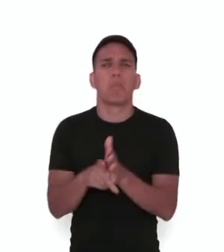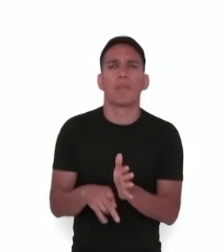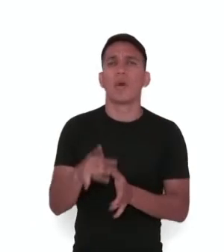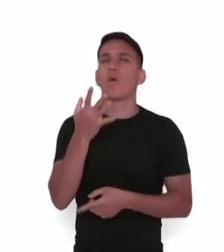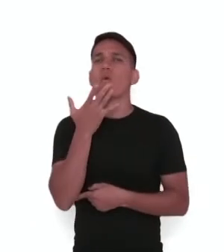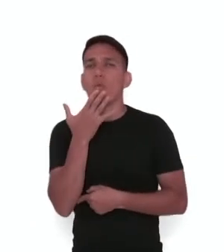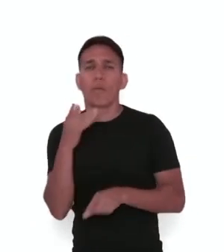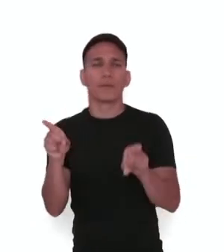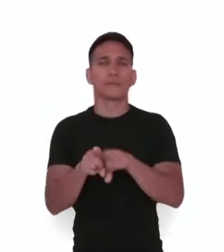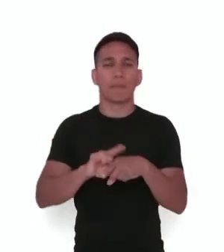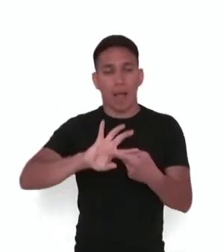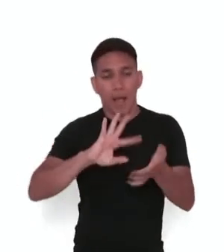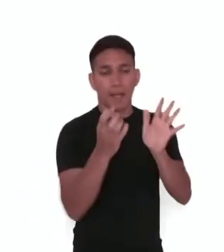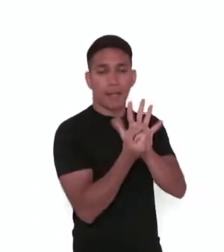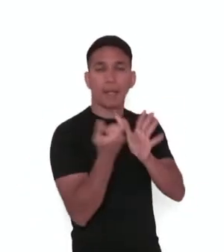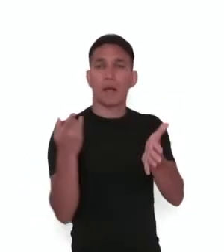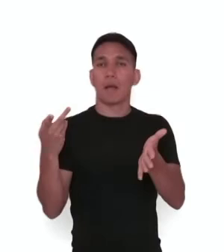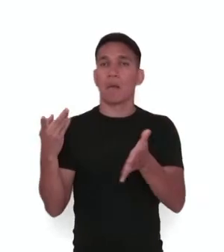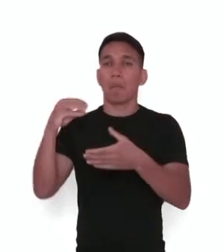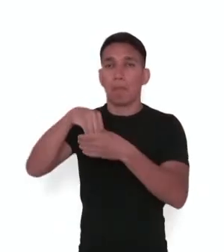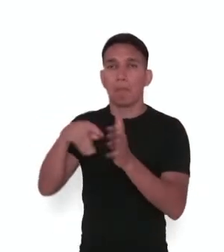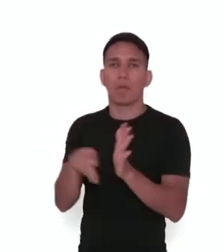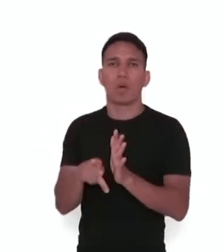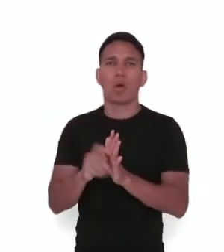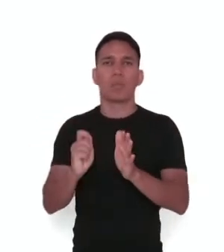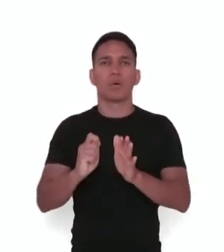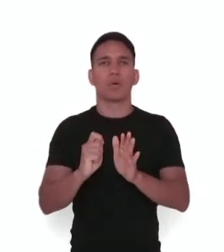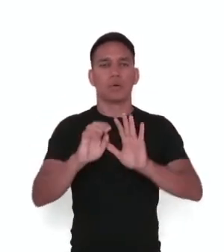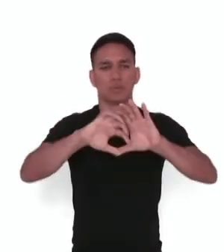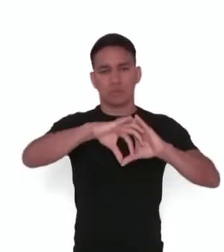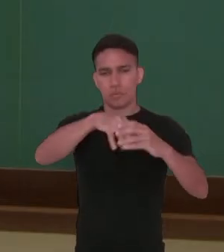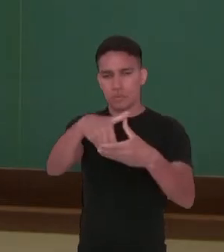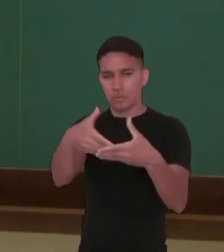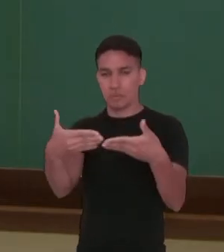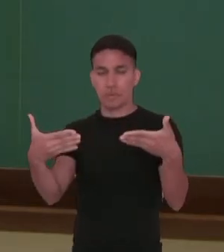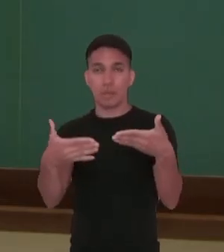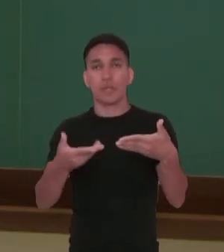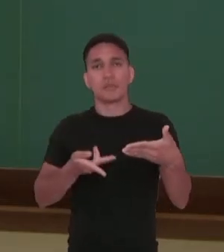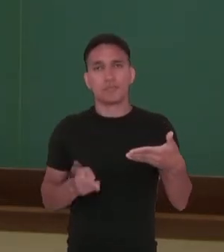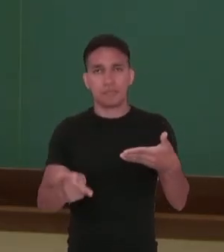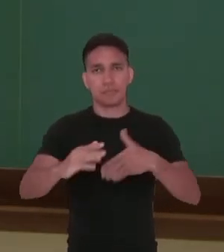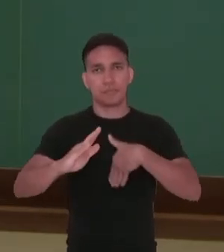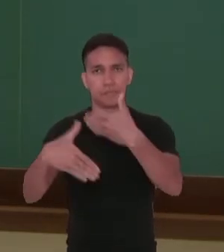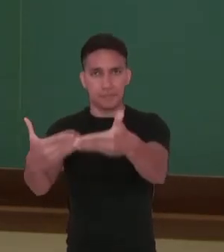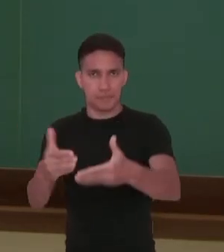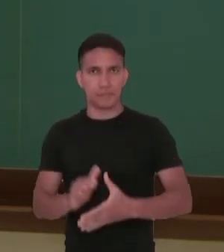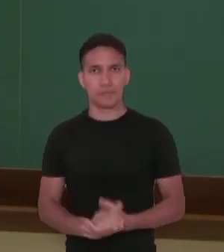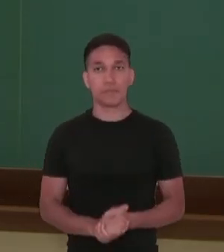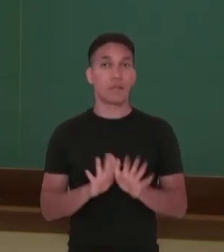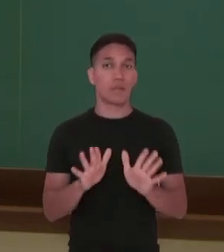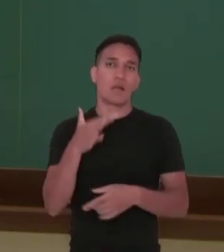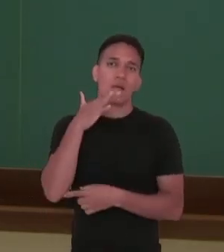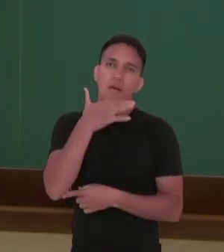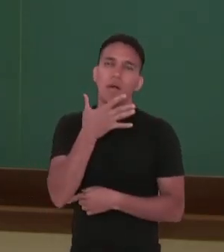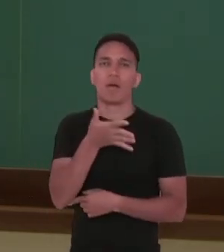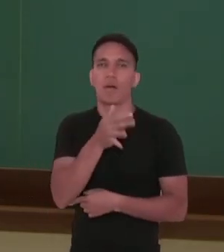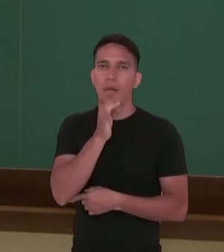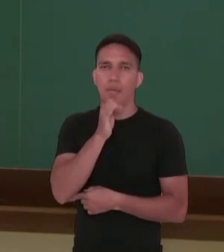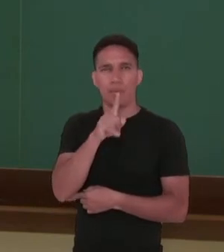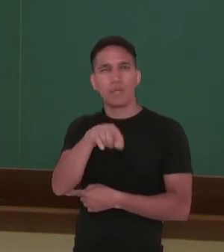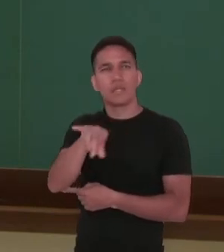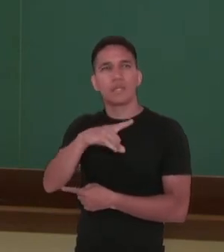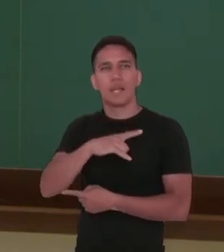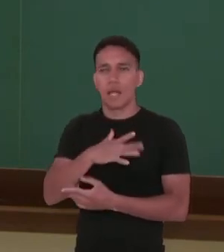dentro das convenções cartográficas, né? E assim sucessivamente. ok? Ora, você tem aí a